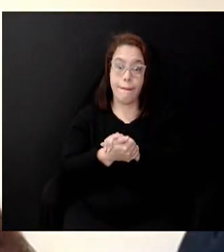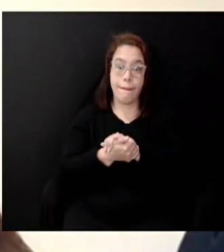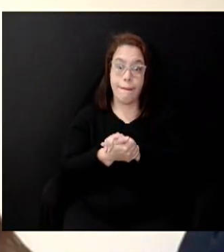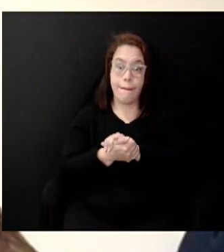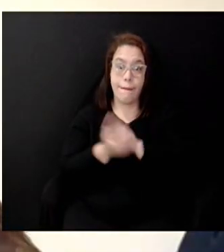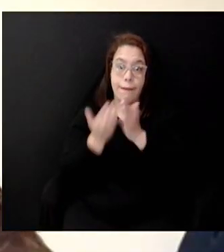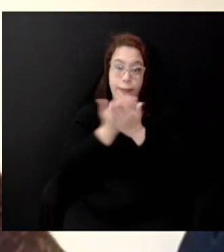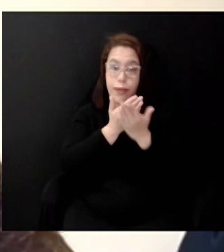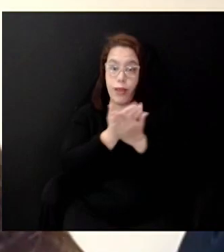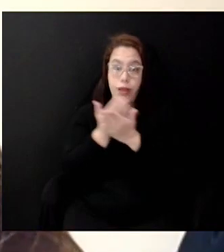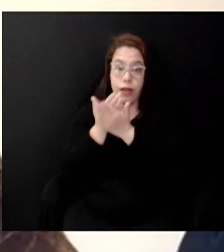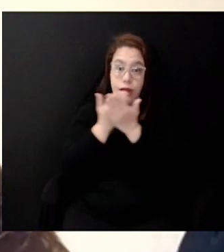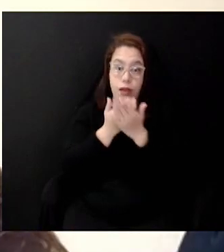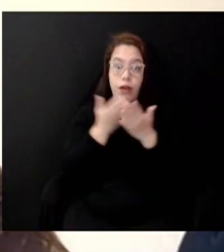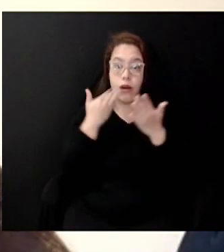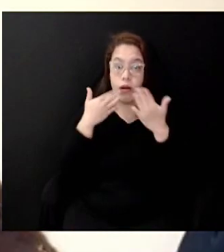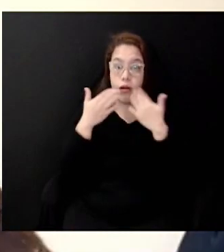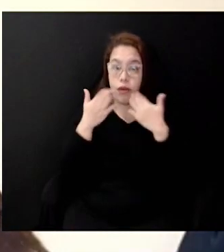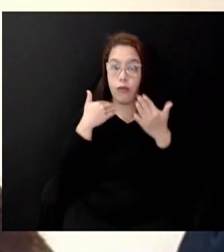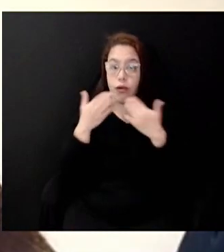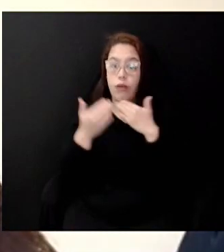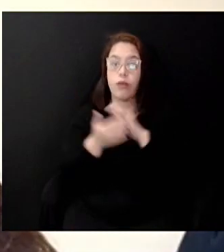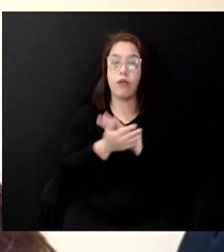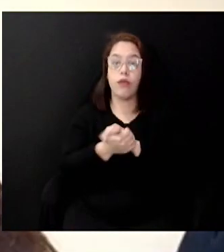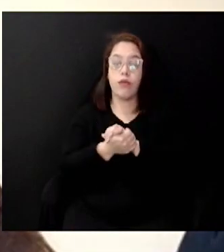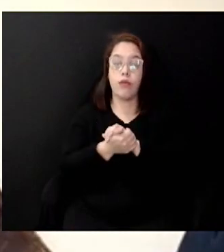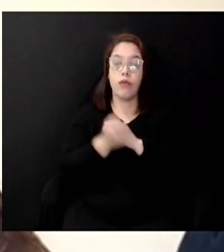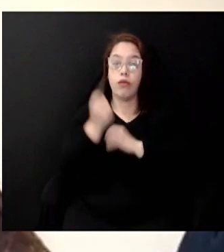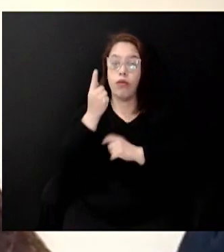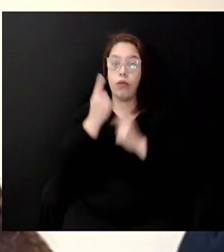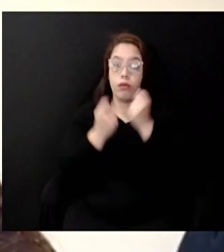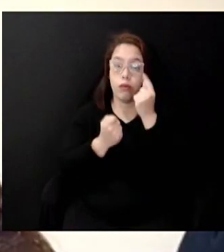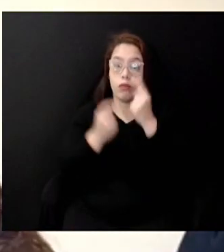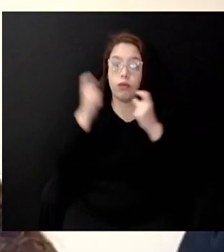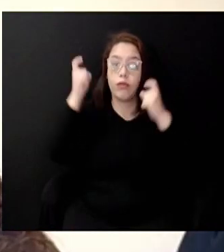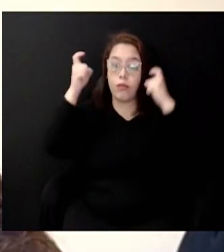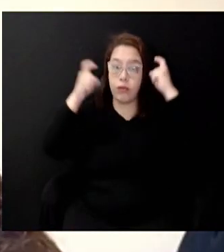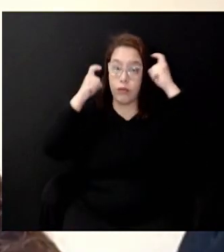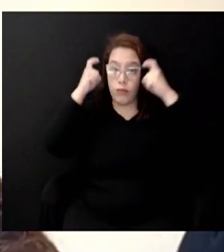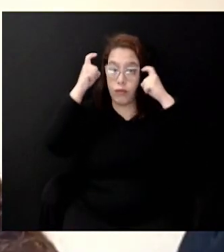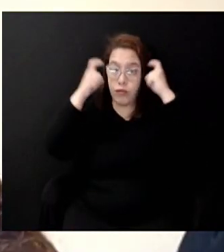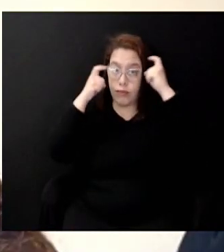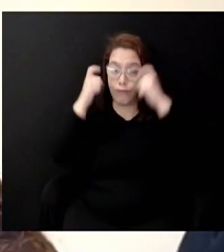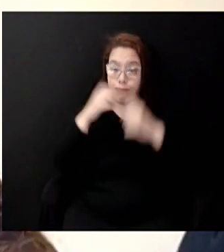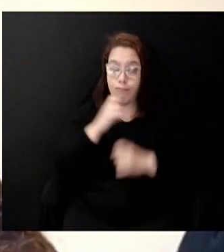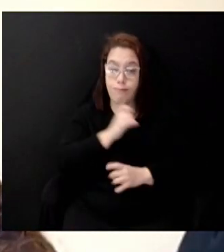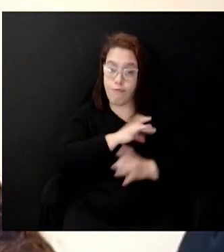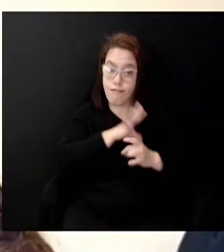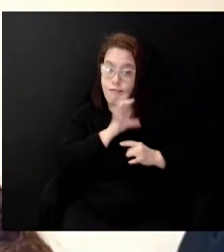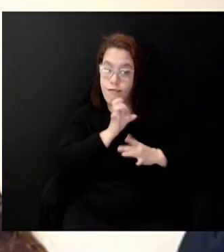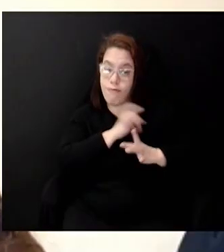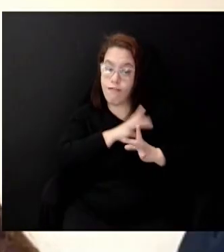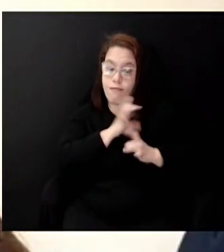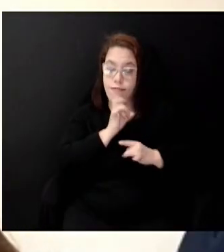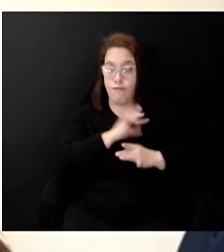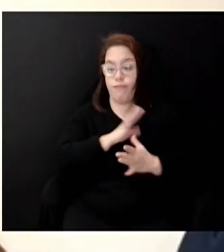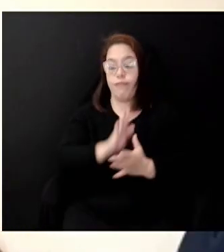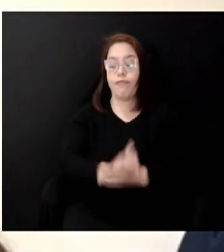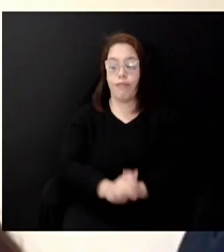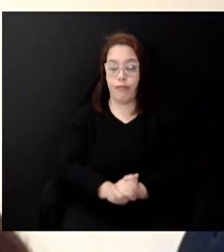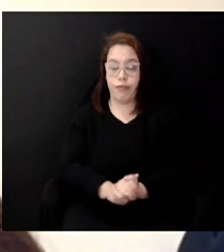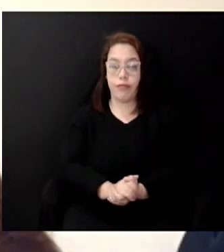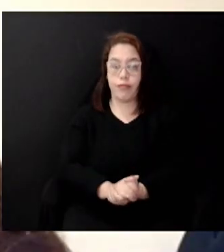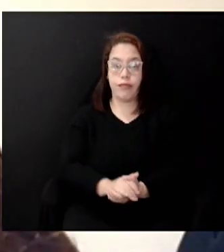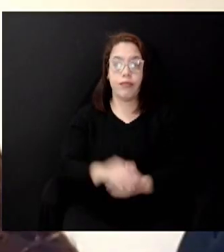estavam comentando, a respeito de algumas preocupações, receios, e vamos discutir